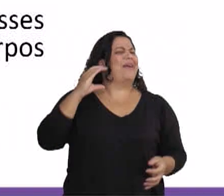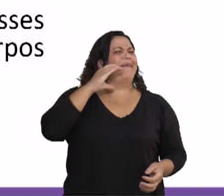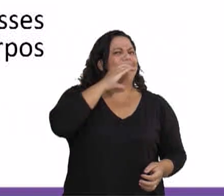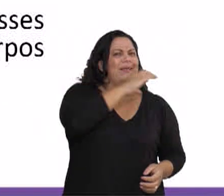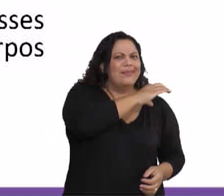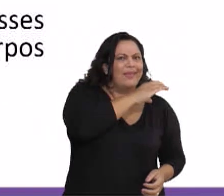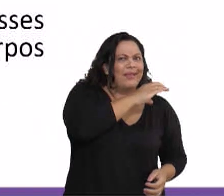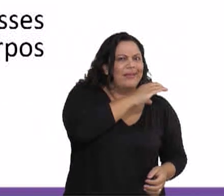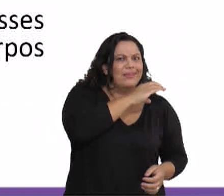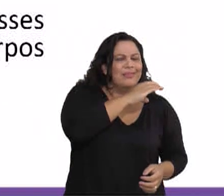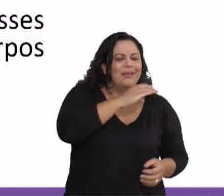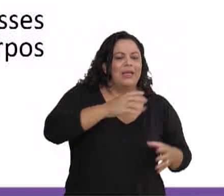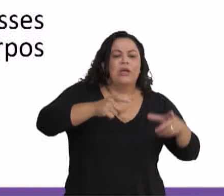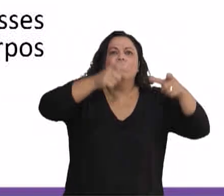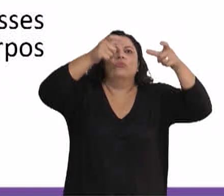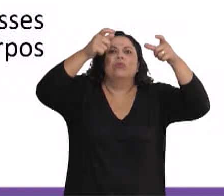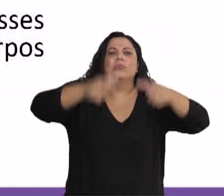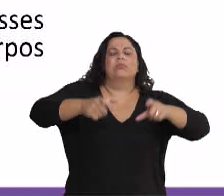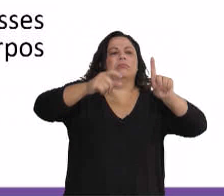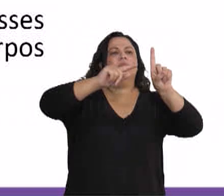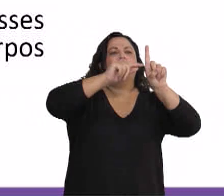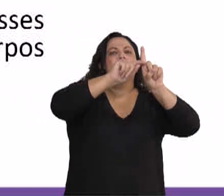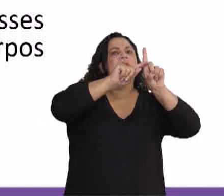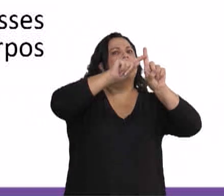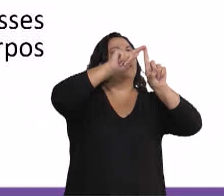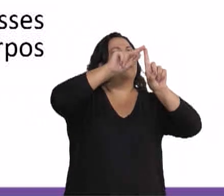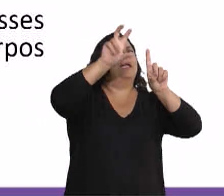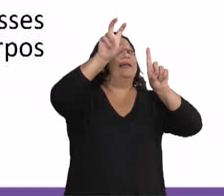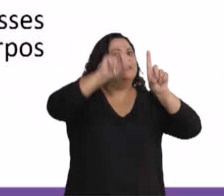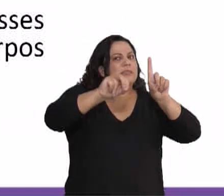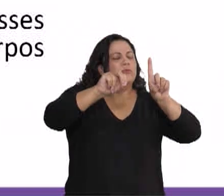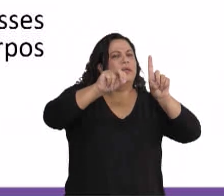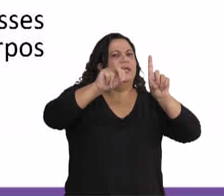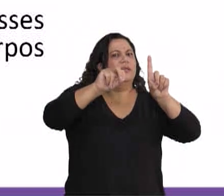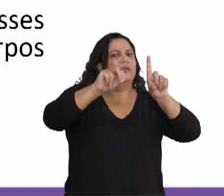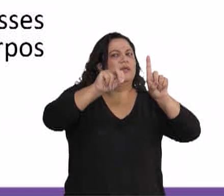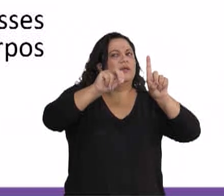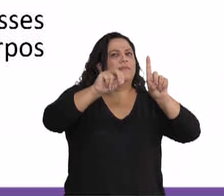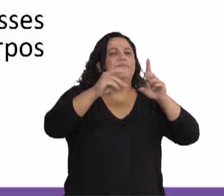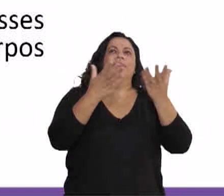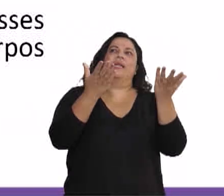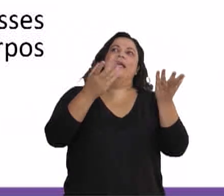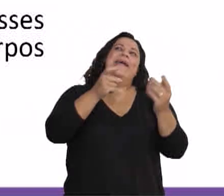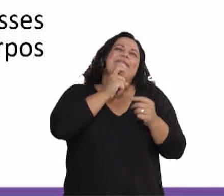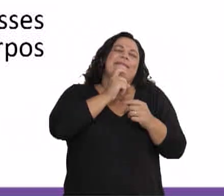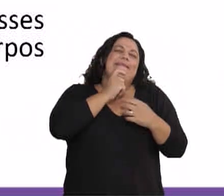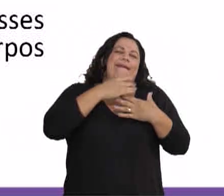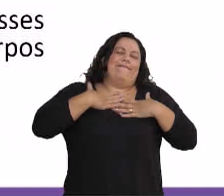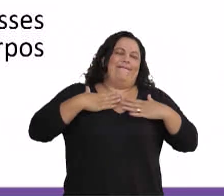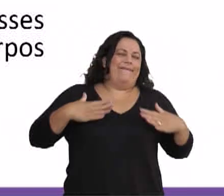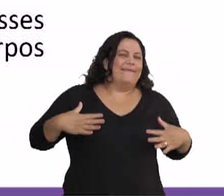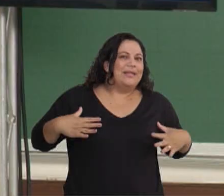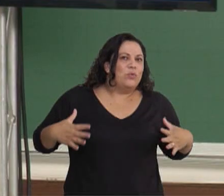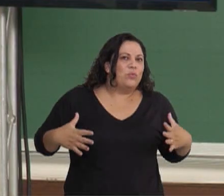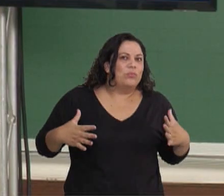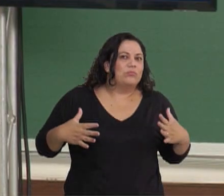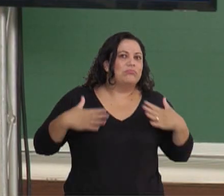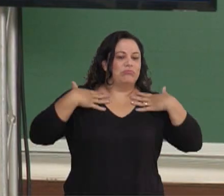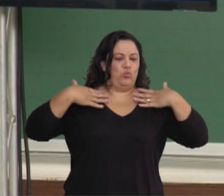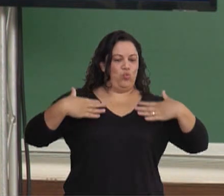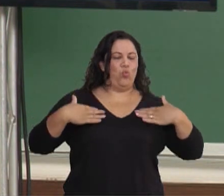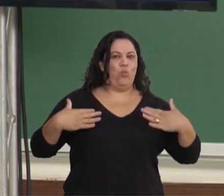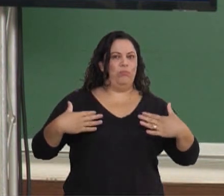ambiente de 50 graus Celsius, ela contribui para resfriar um pouco os corpos das pessoas. Bom, o que temos